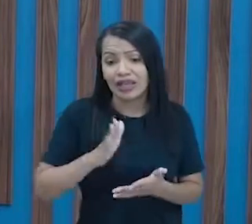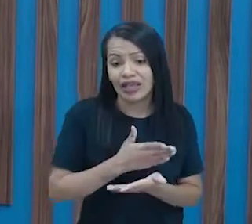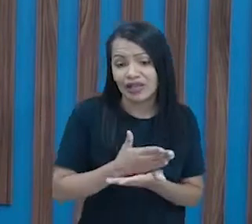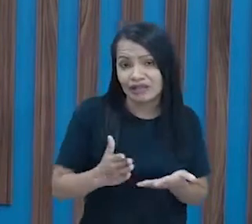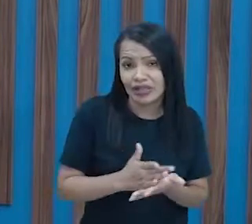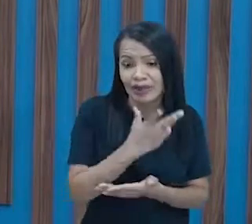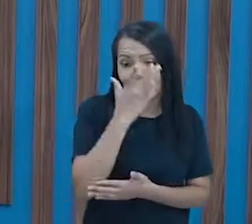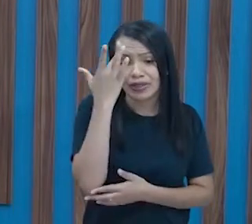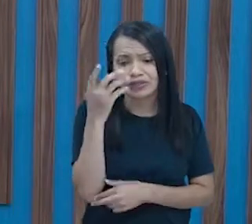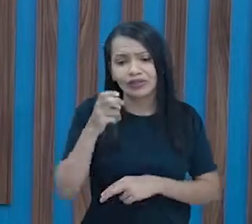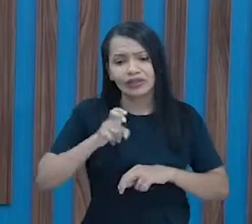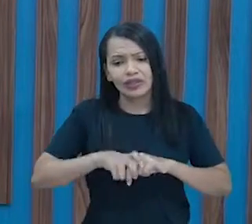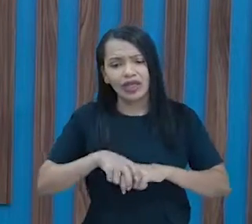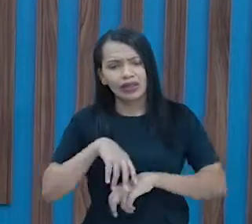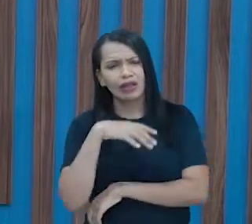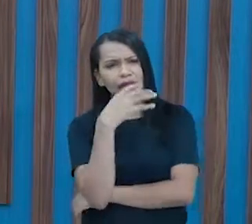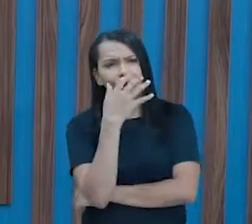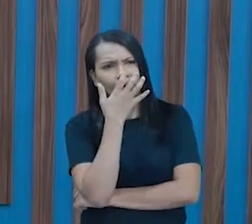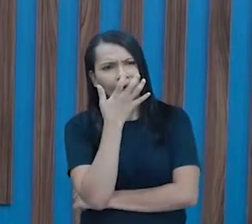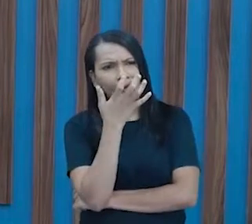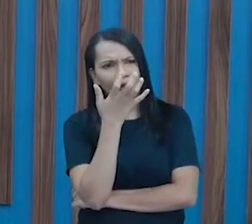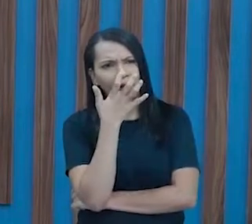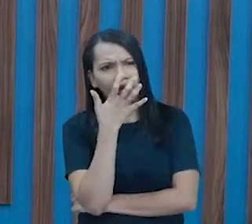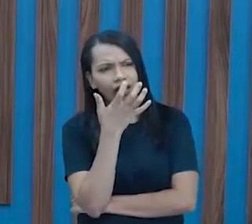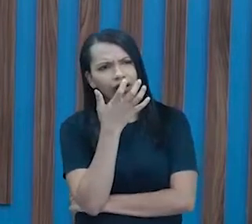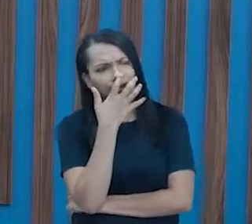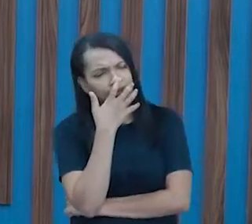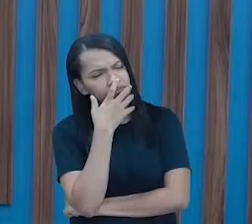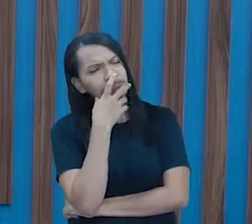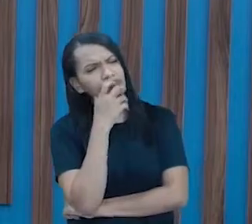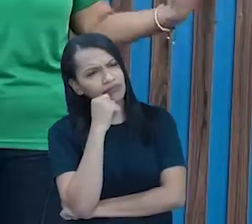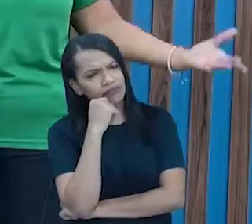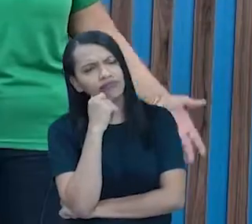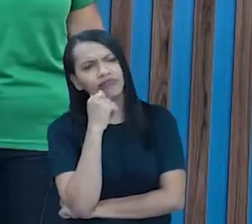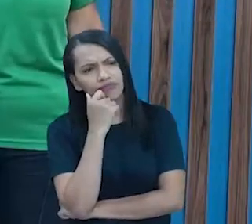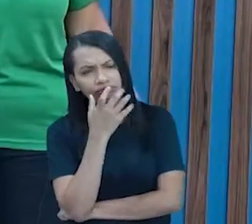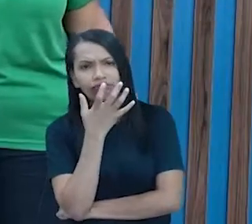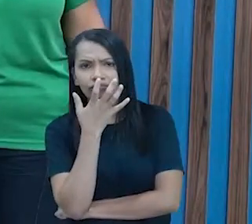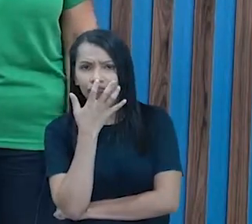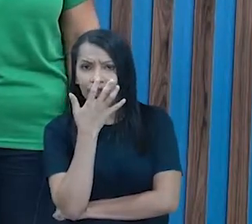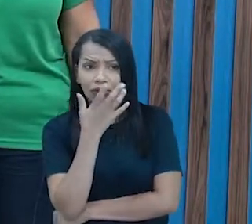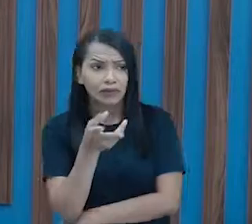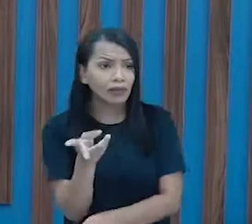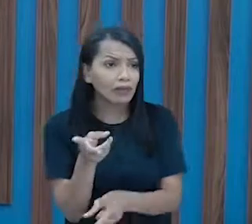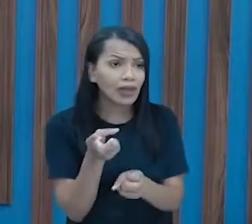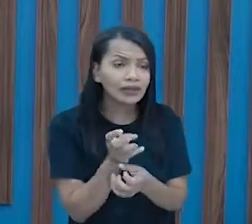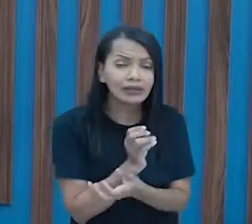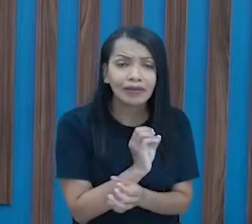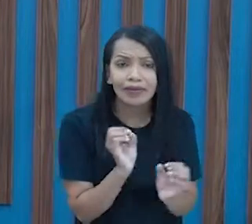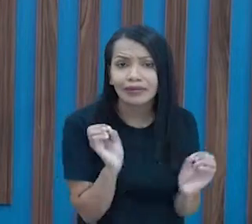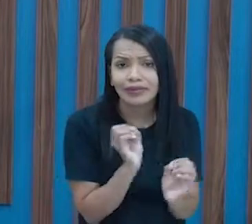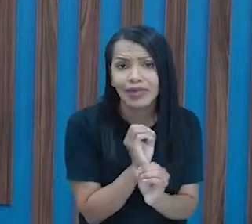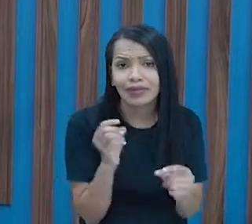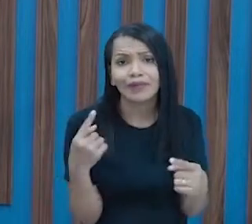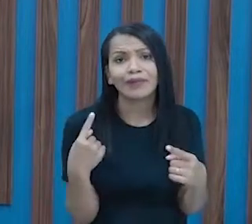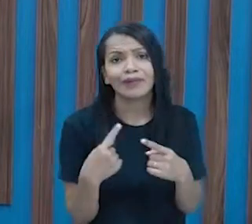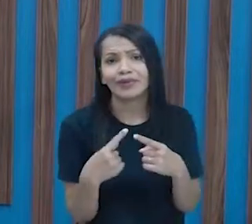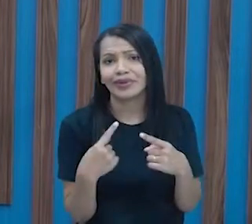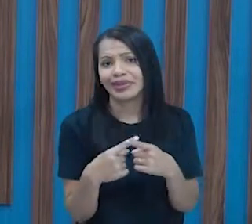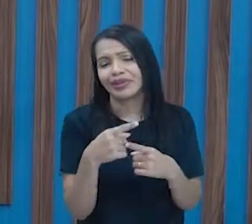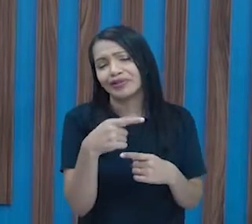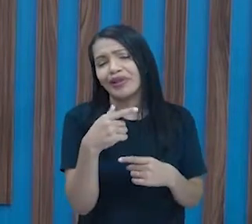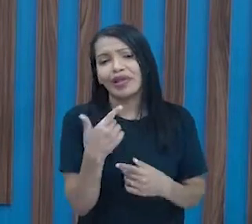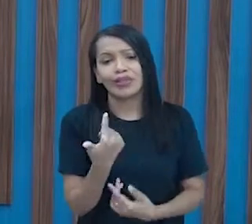como ouvinte, como alguém que está como espectador, apreciando, e eles nem percebem, né? Porque não